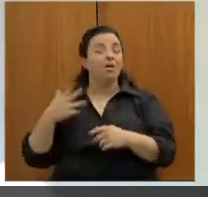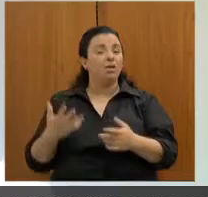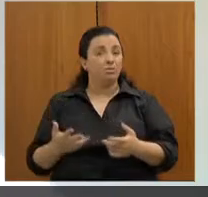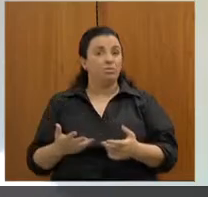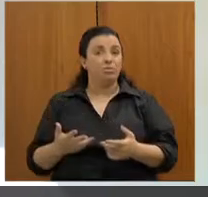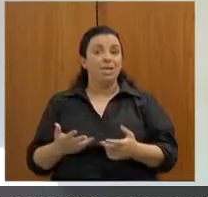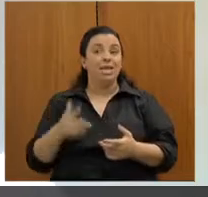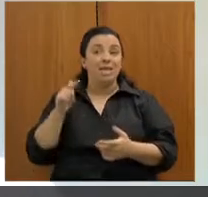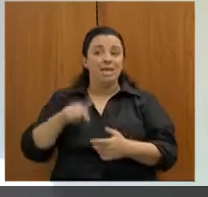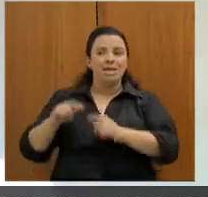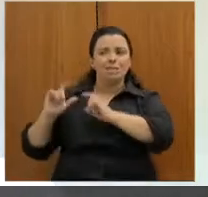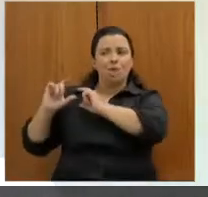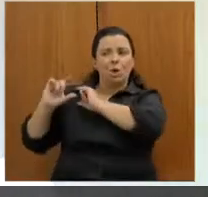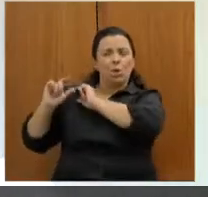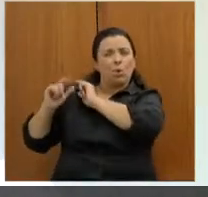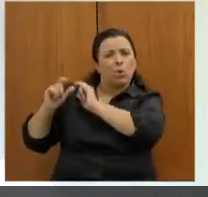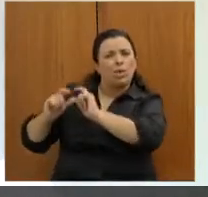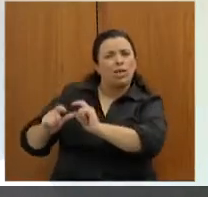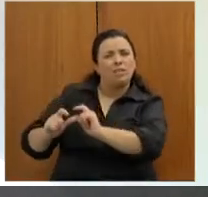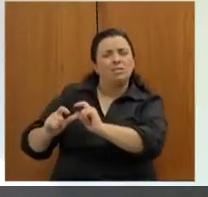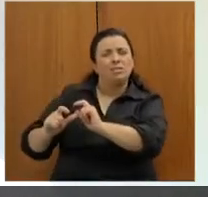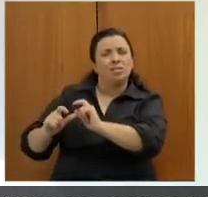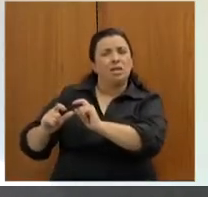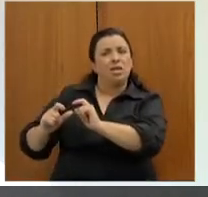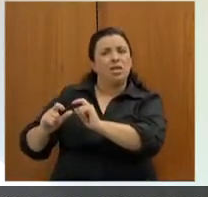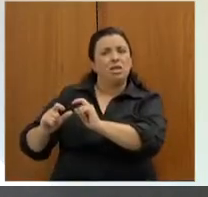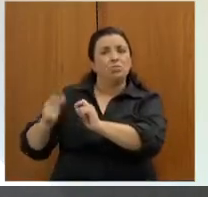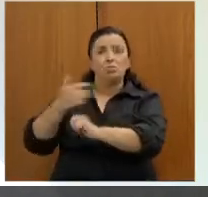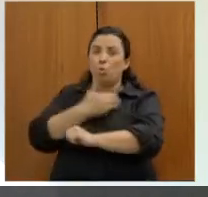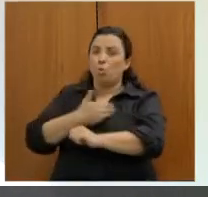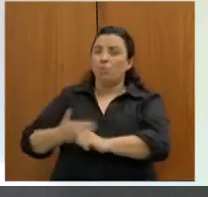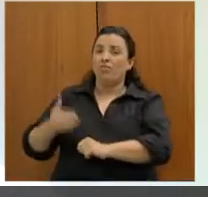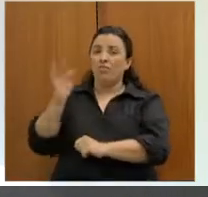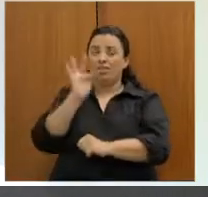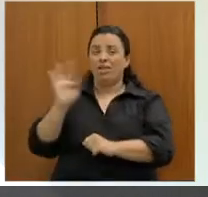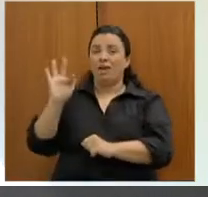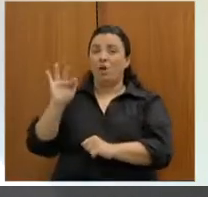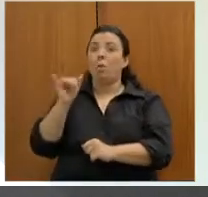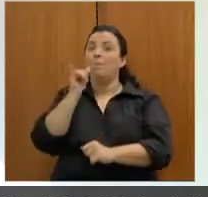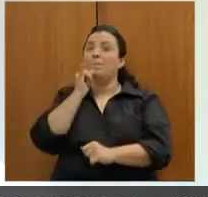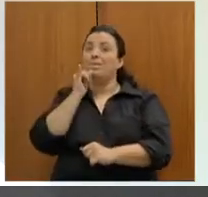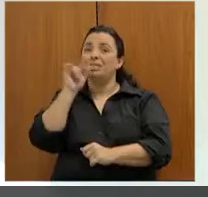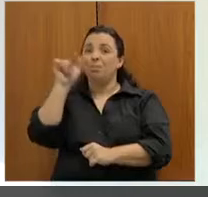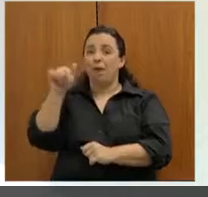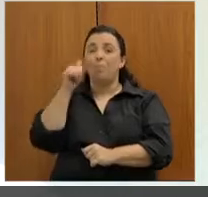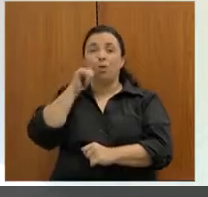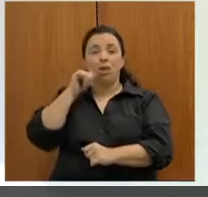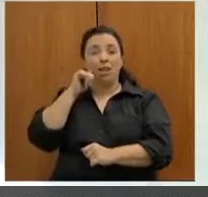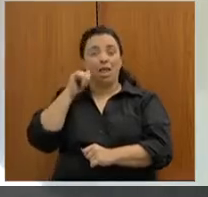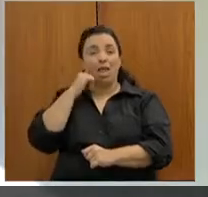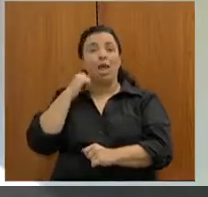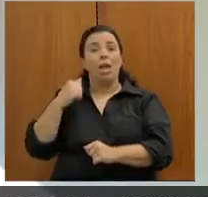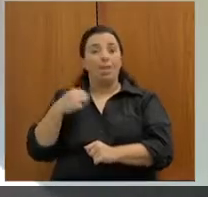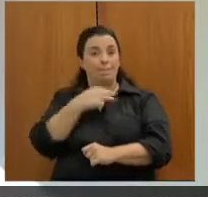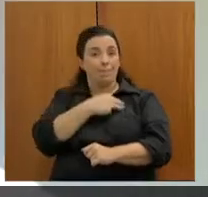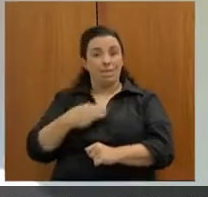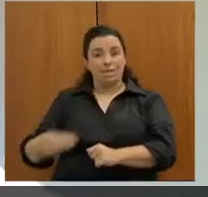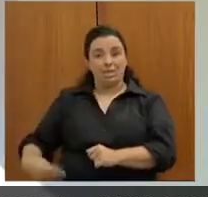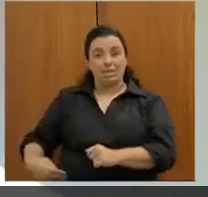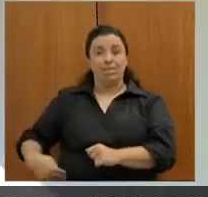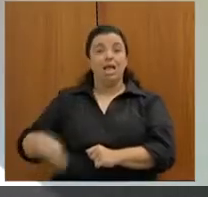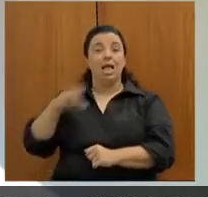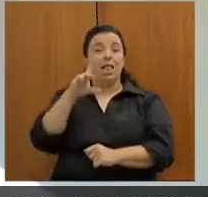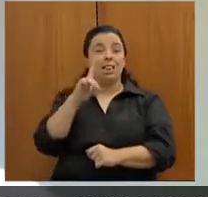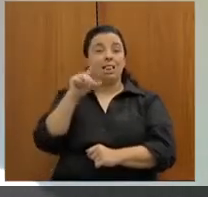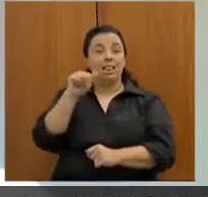muito presente do Governo Federal da imagem da Damares no menino Ministério tão importante para a gente